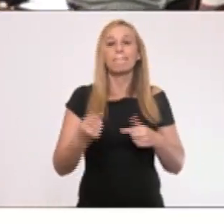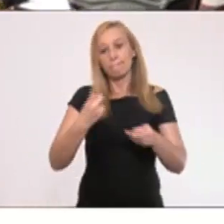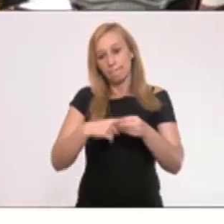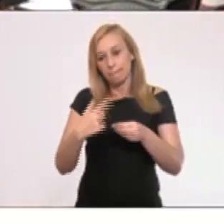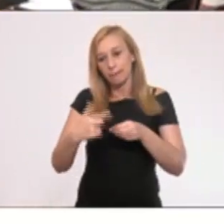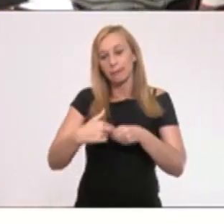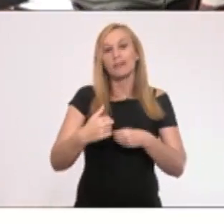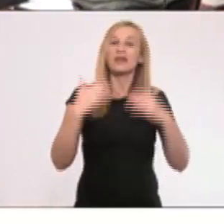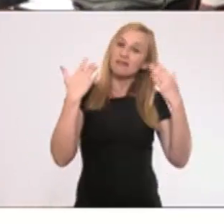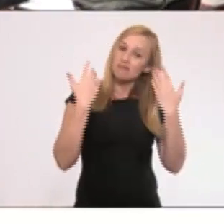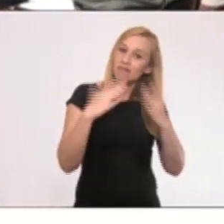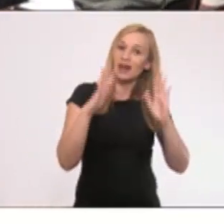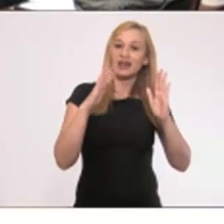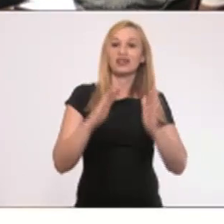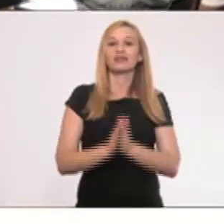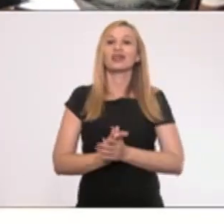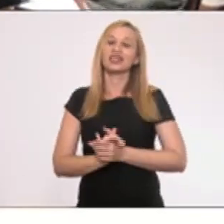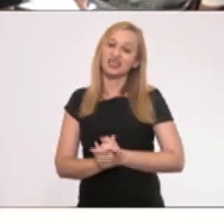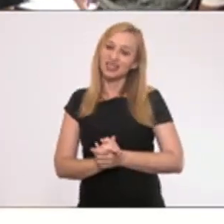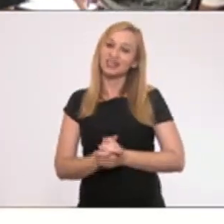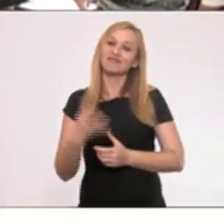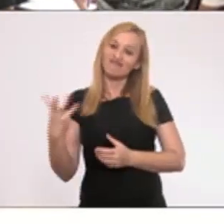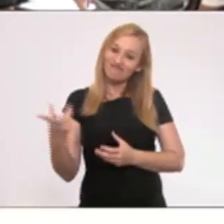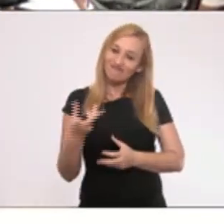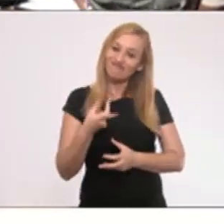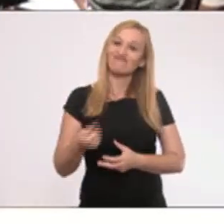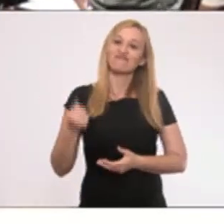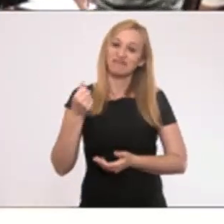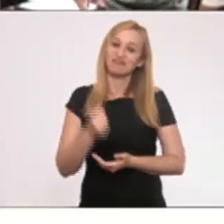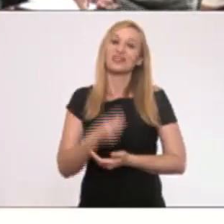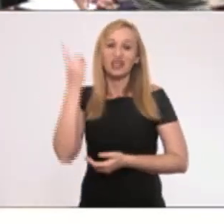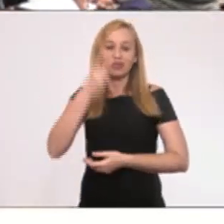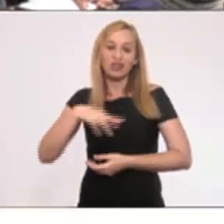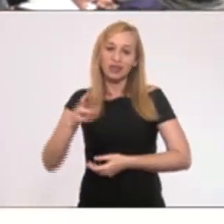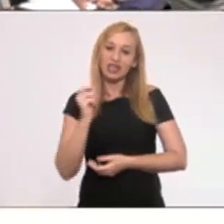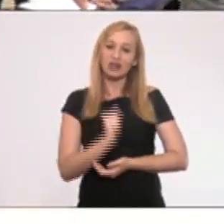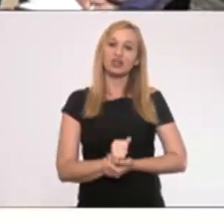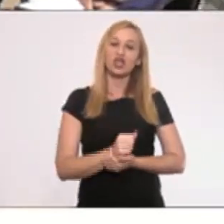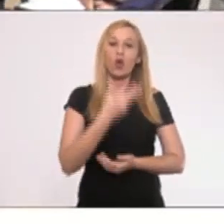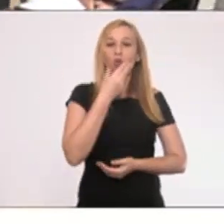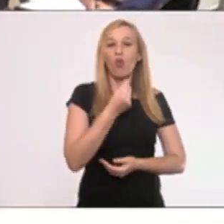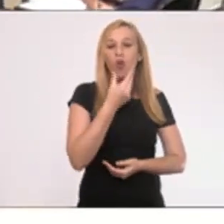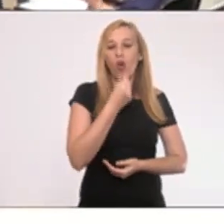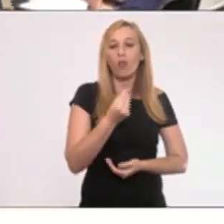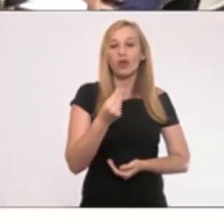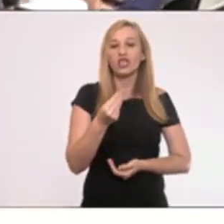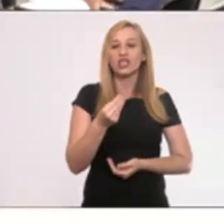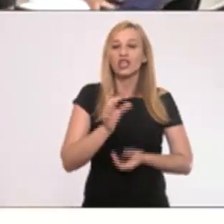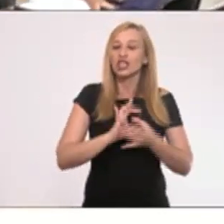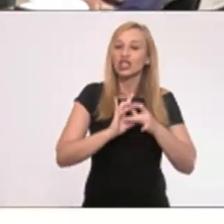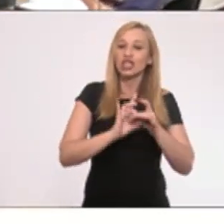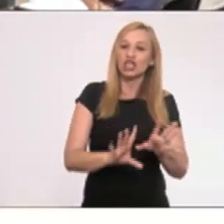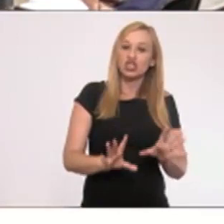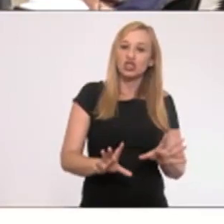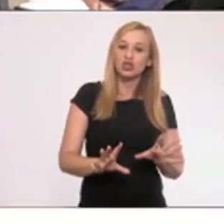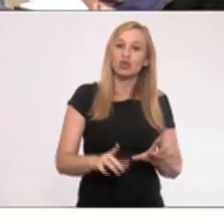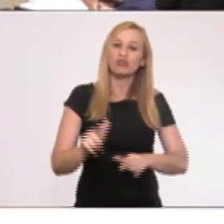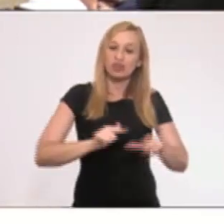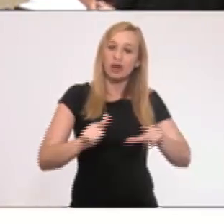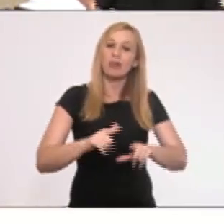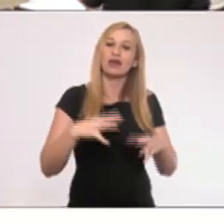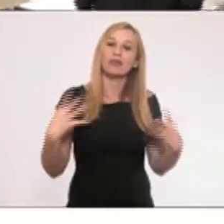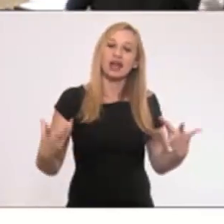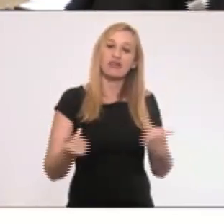municipal. Então, parabéns, merecida, como disse a deputada Marta Rocha, um homem que deixou um legado importante para a